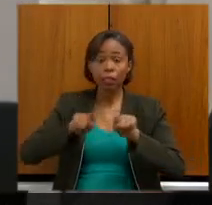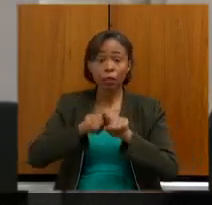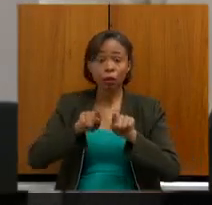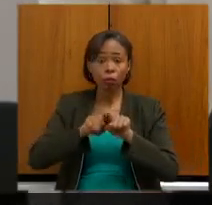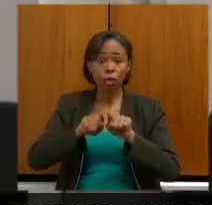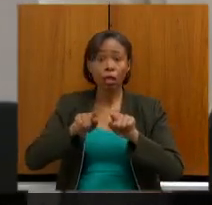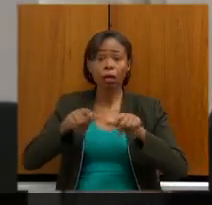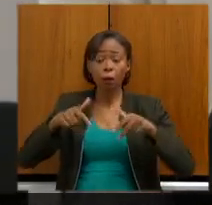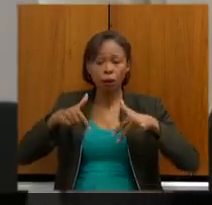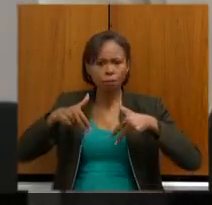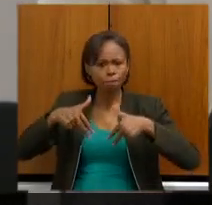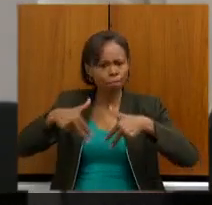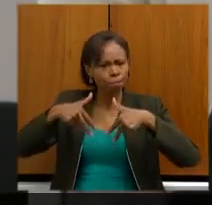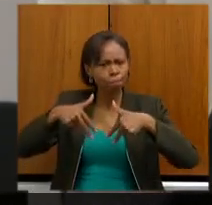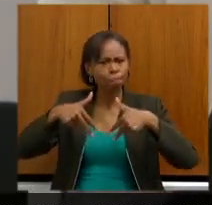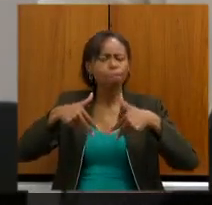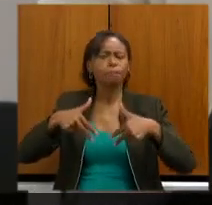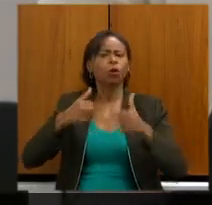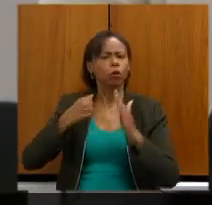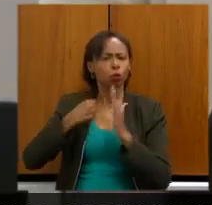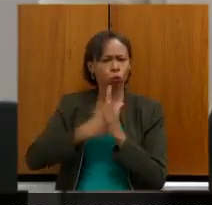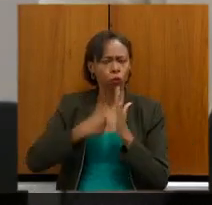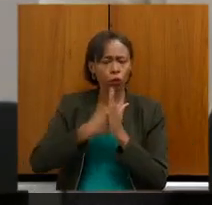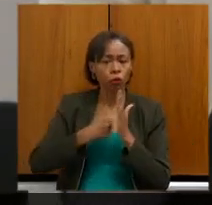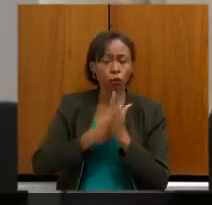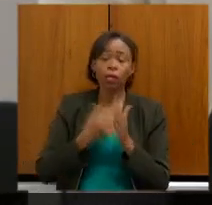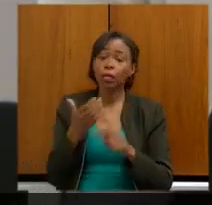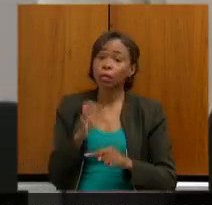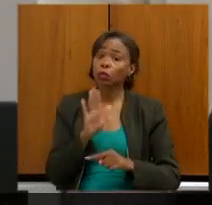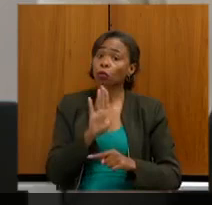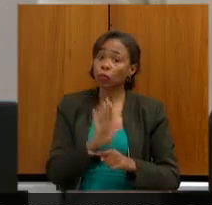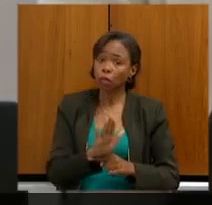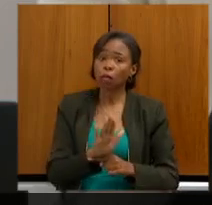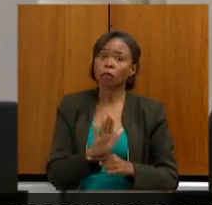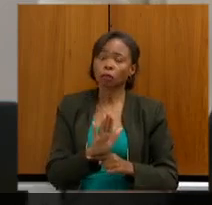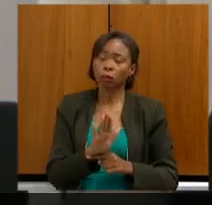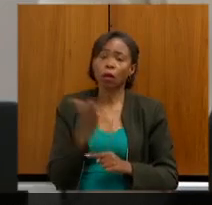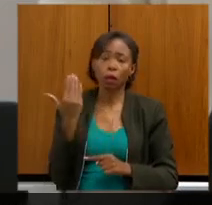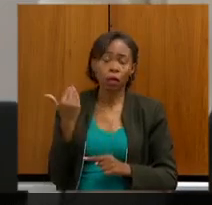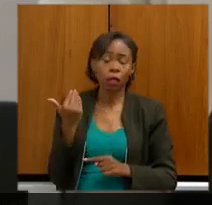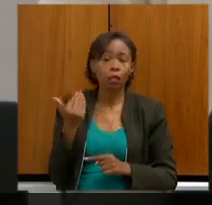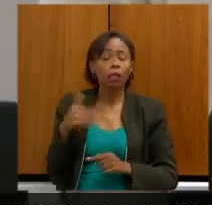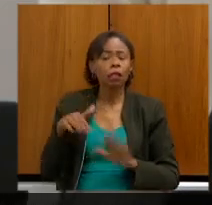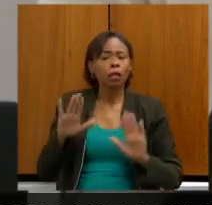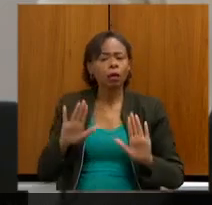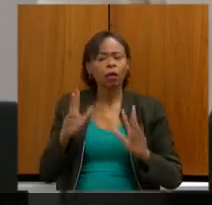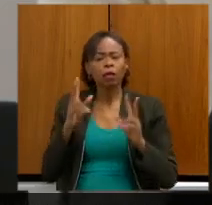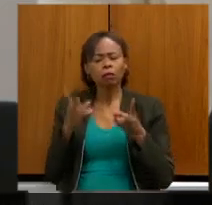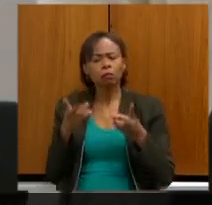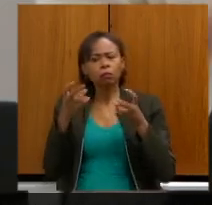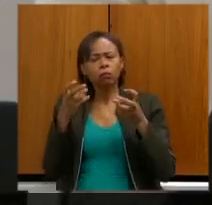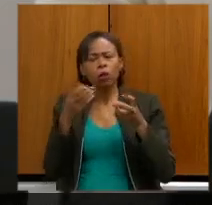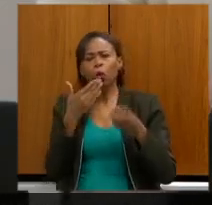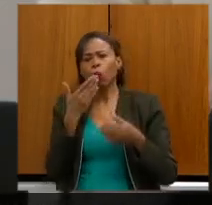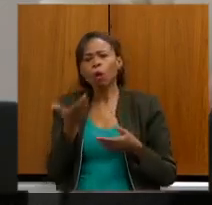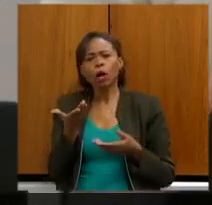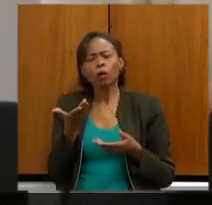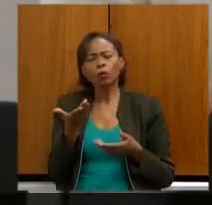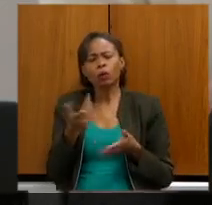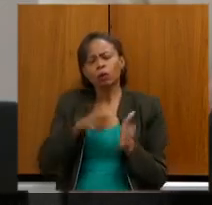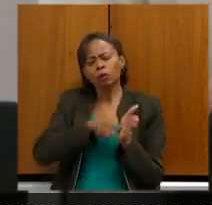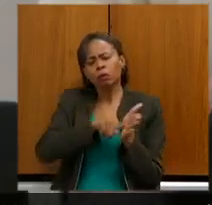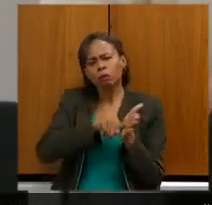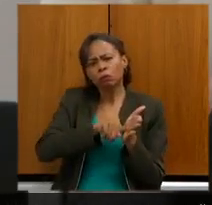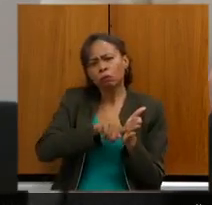contribuíram para construção desse instrumental nós queremos ouvir Quais são os indicadores que estão sendo utilizados para